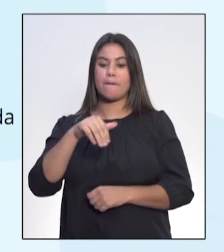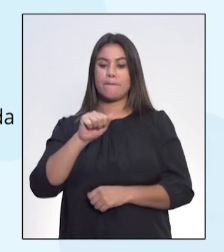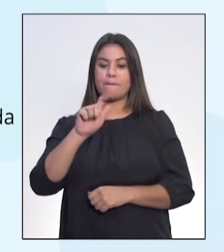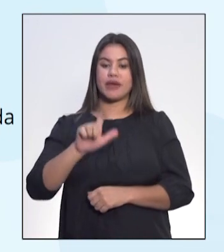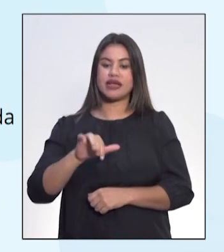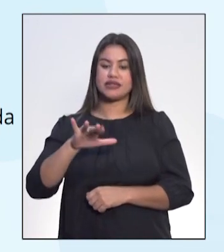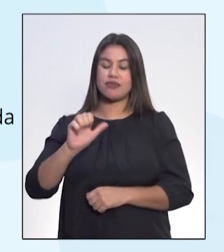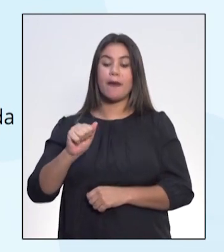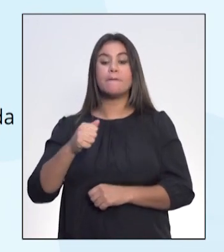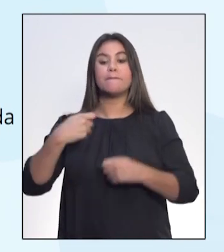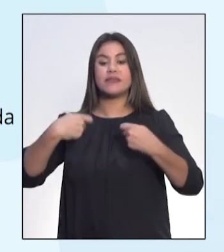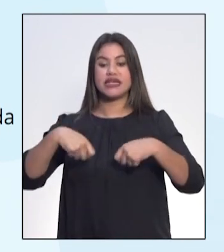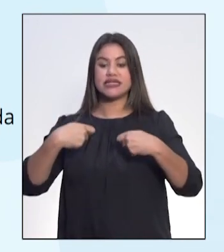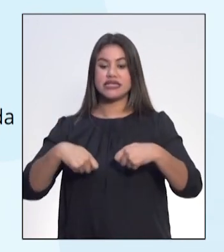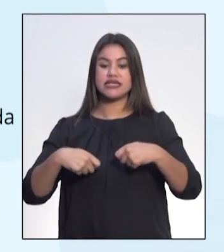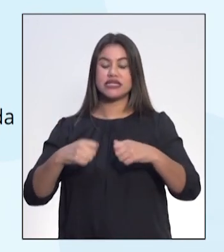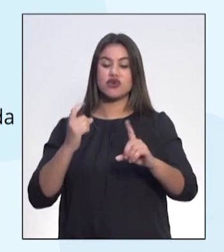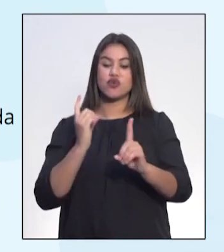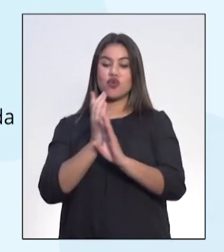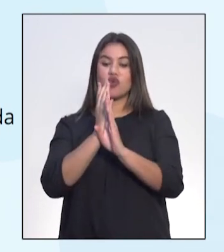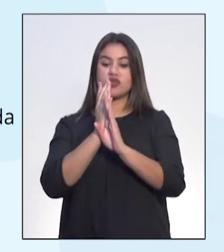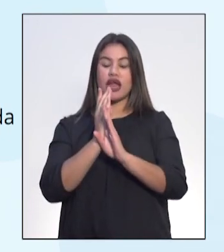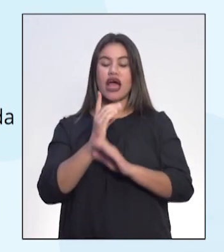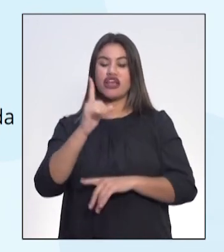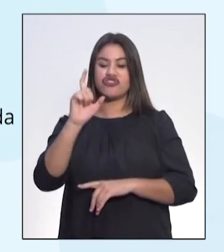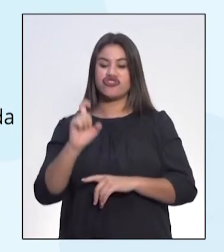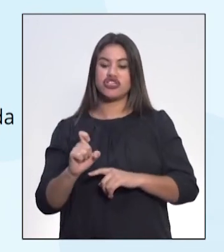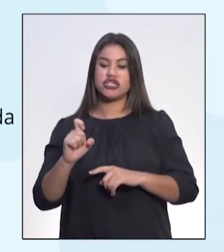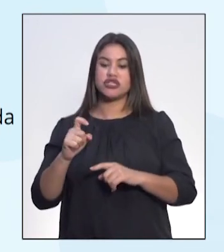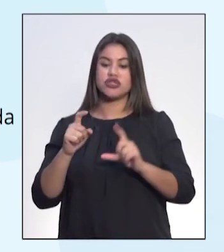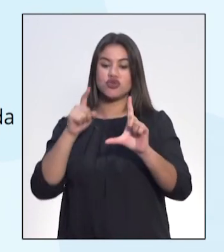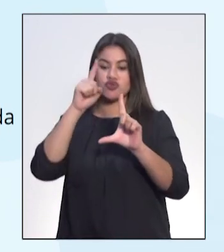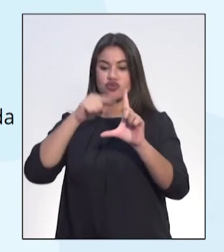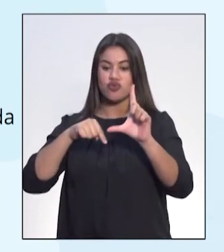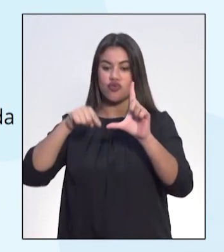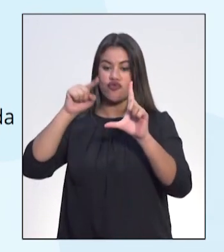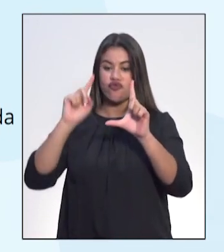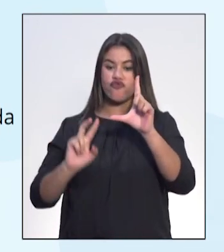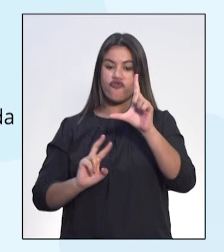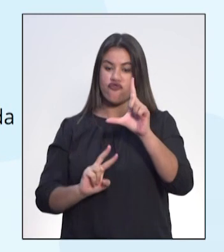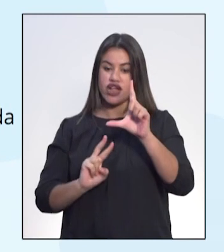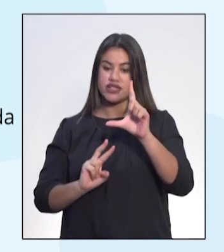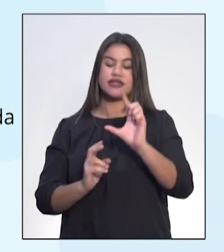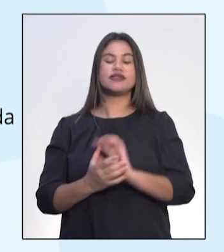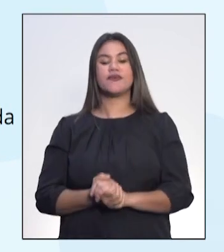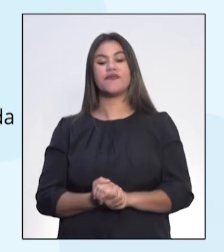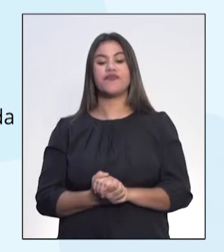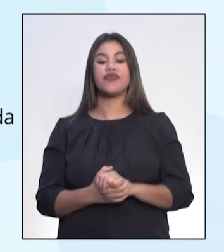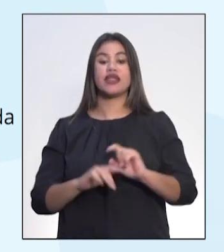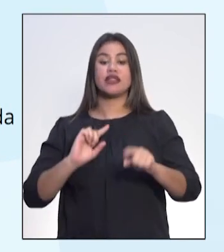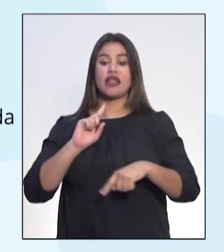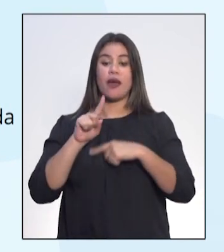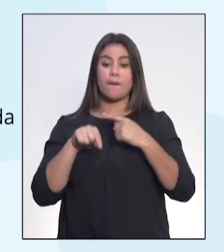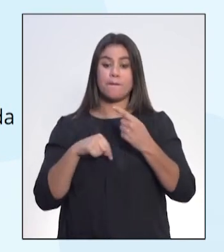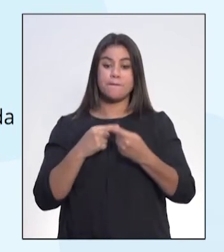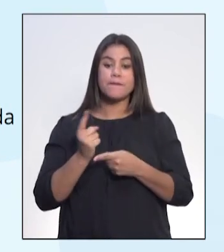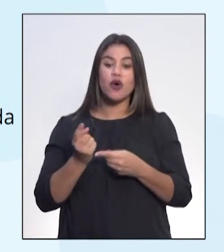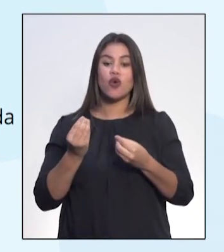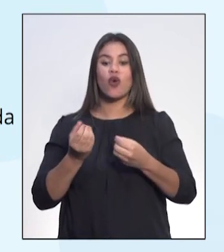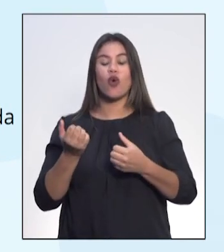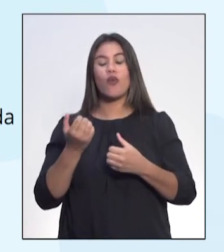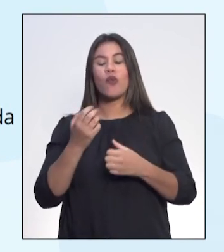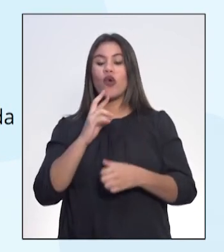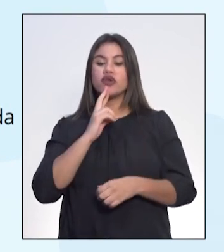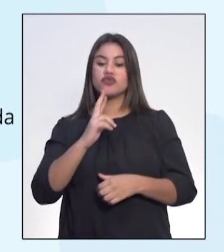do vértice, usando a expressão do a. Tudo bem? Área. Depois, a gente vai pegar esse resultado e substituir no y para